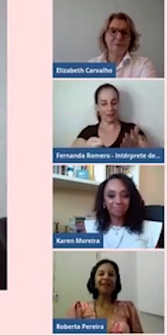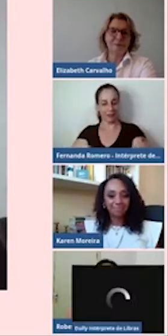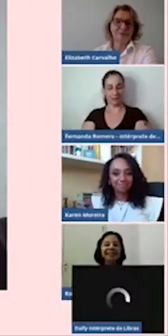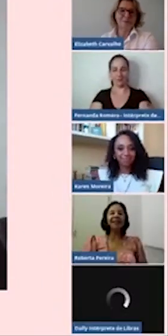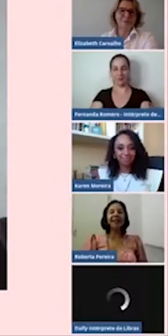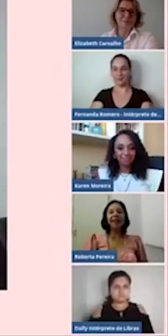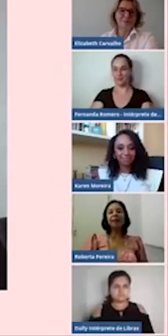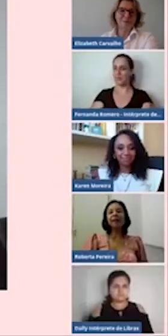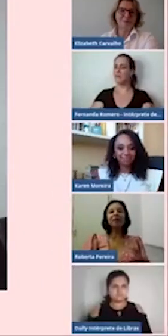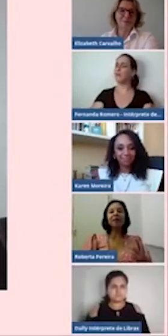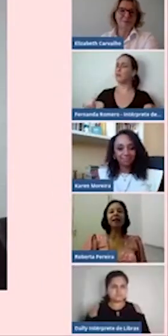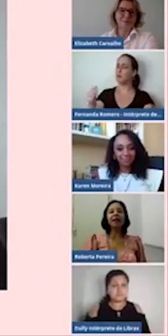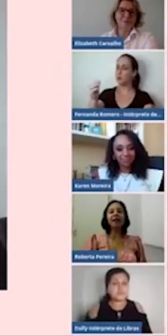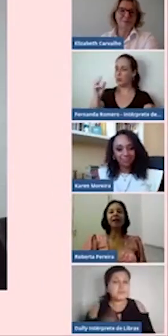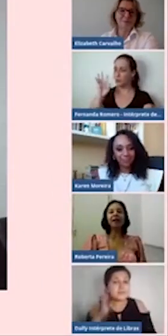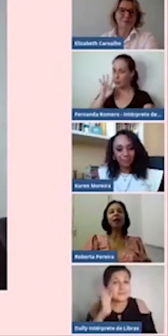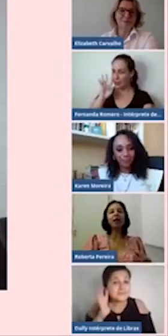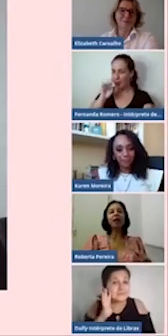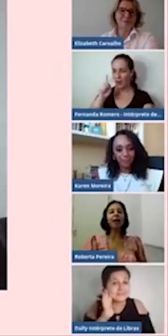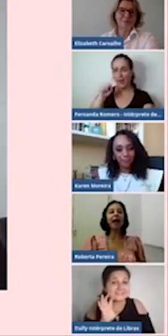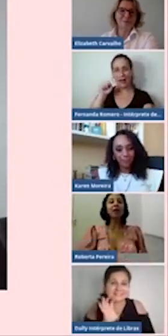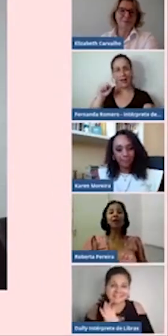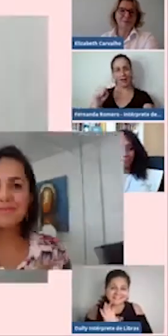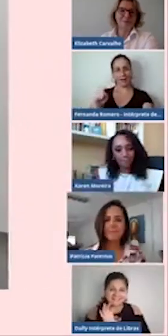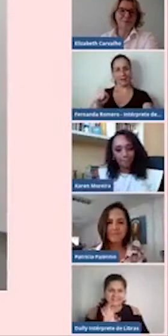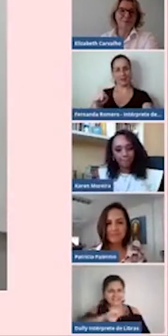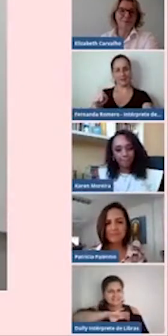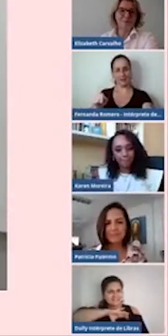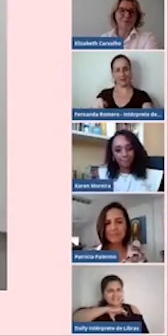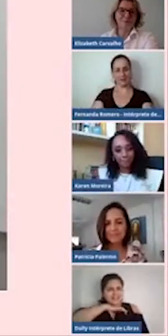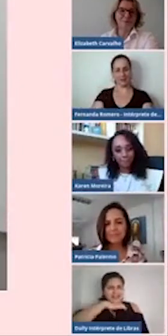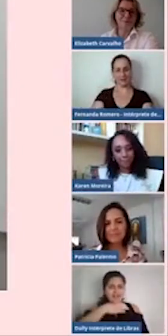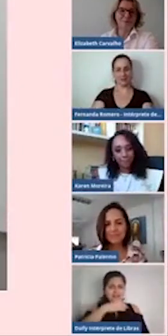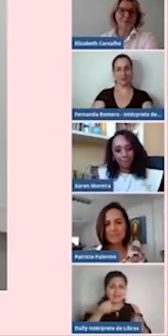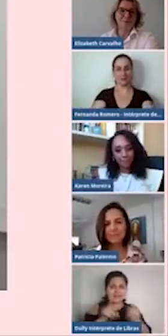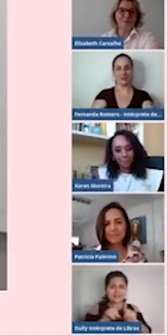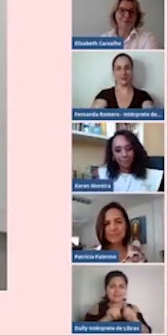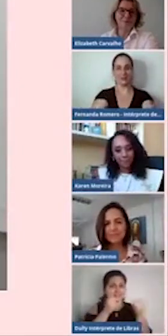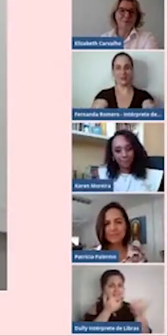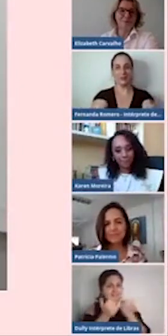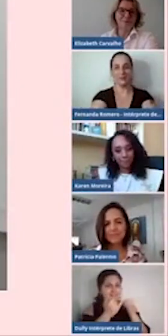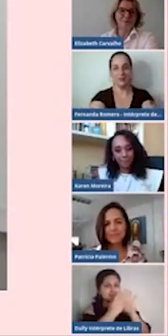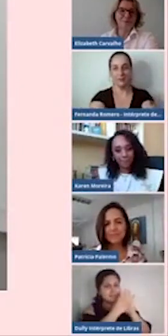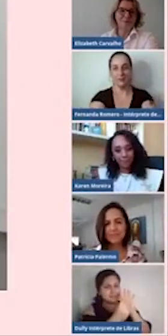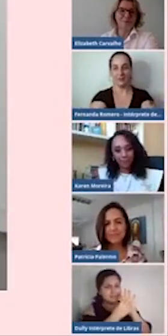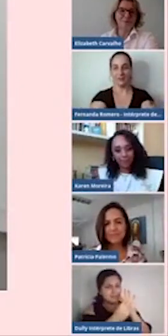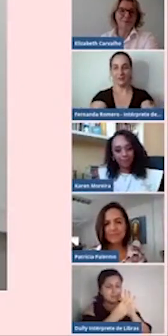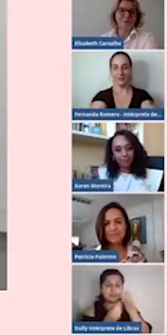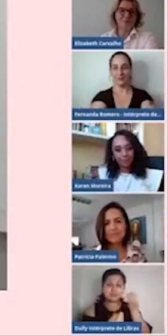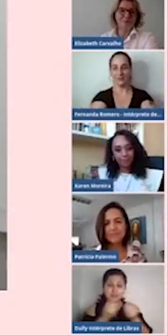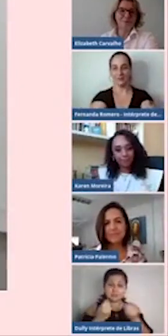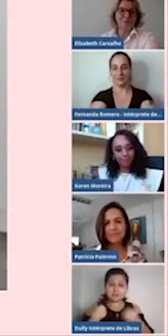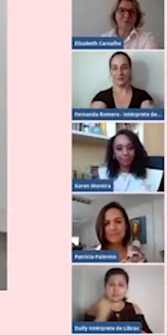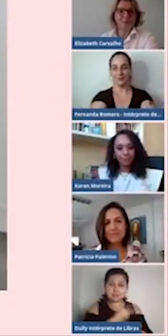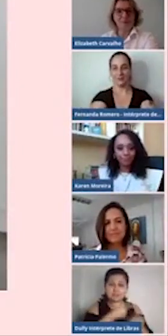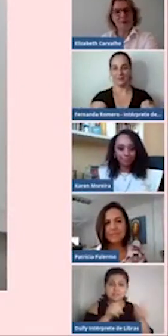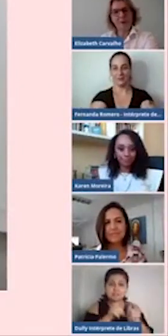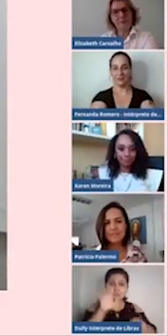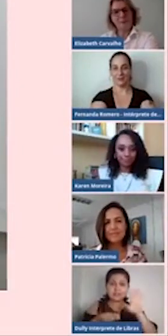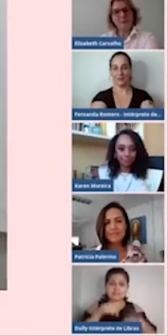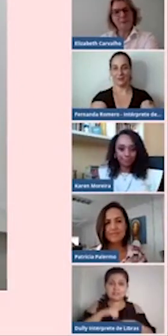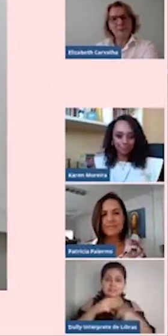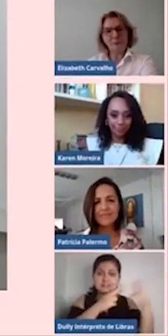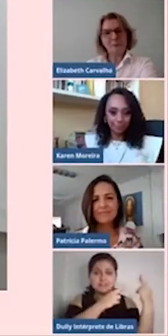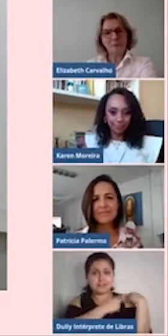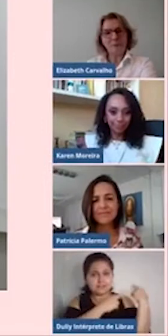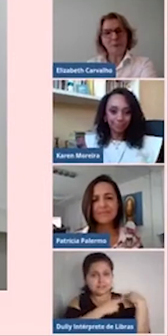Ai, que bacana. É bem isso, né? A questão da coragem e também do exemplo, porque a gente também tem, muitas vezes, essa responsabilidade,